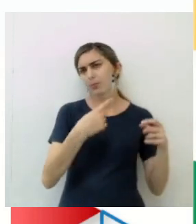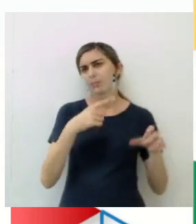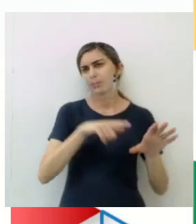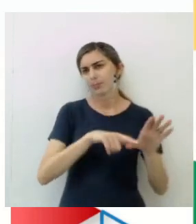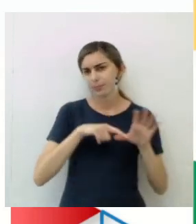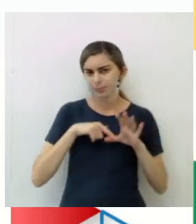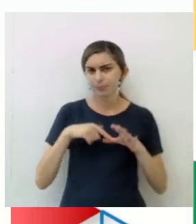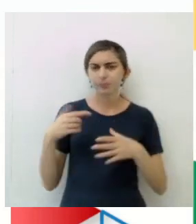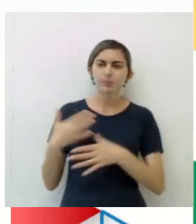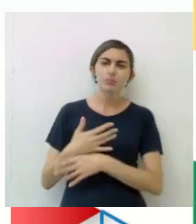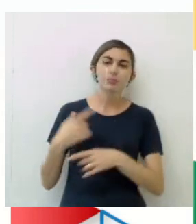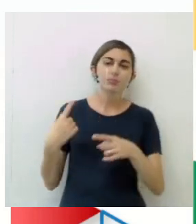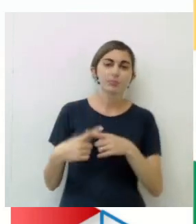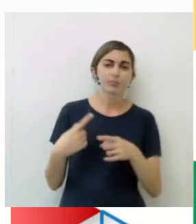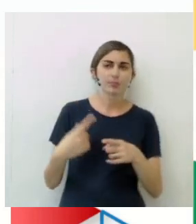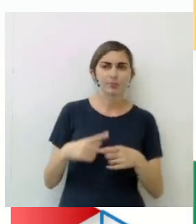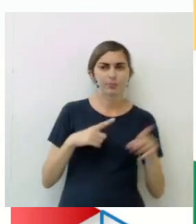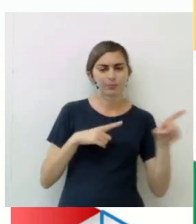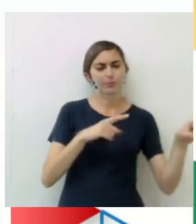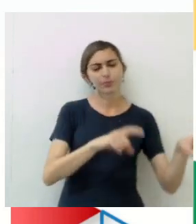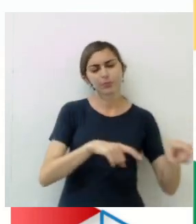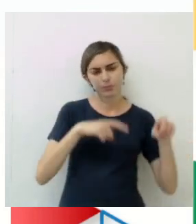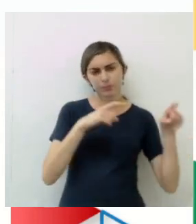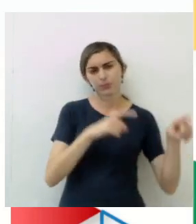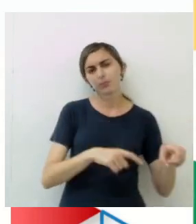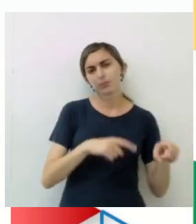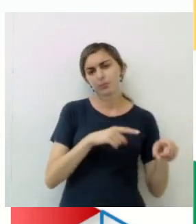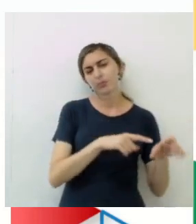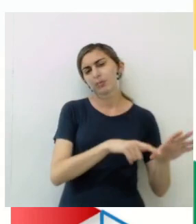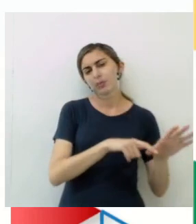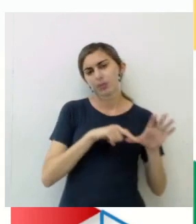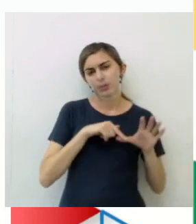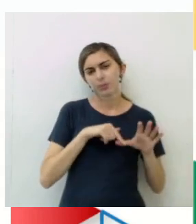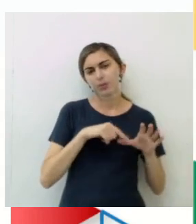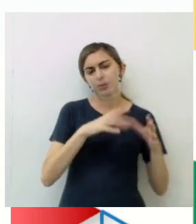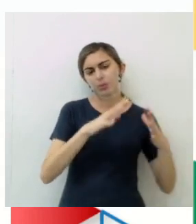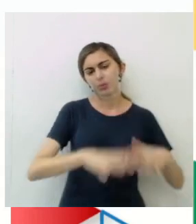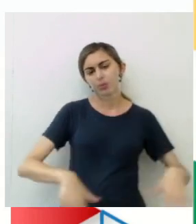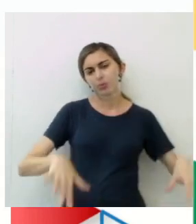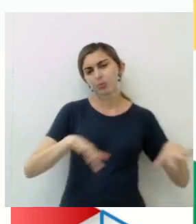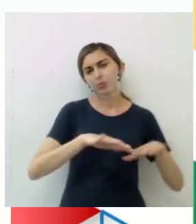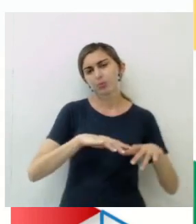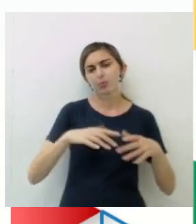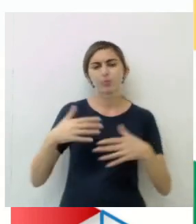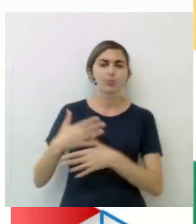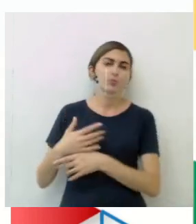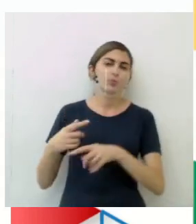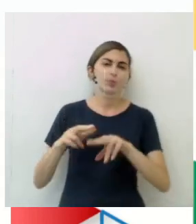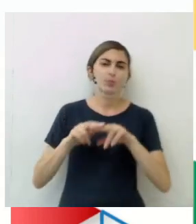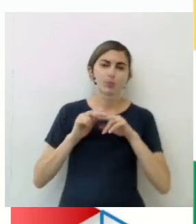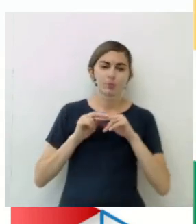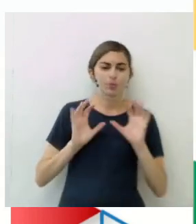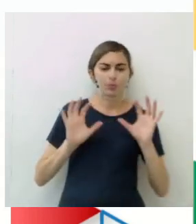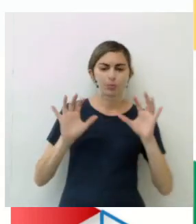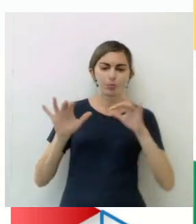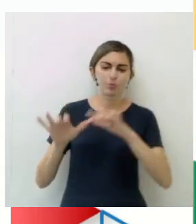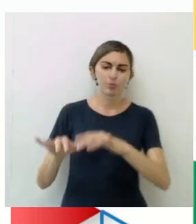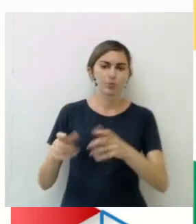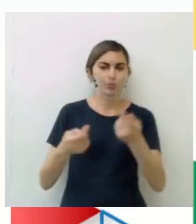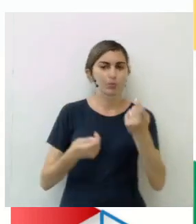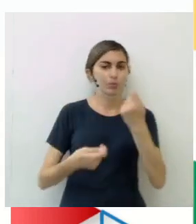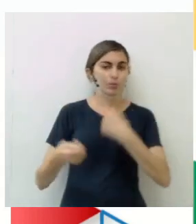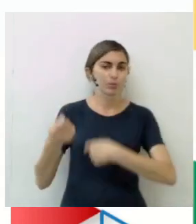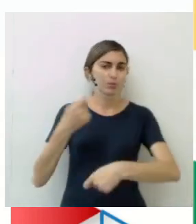gente? A gente vai ter esse campo sendo dependendo do espaço mais urbano por conta da concentração